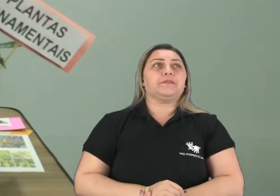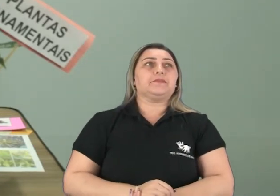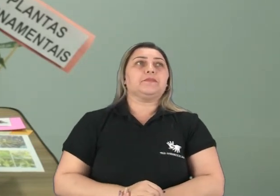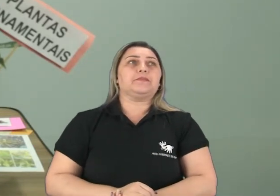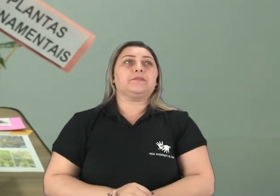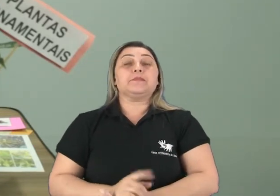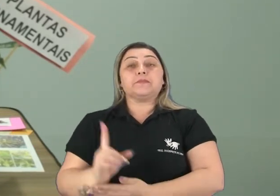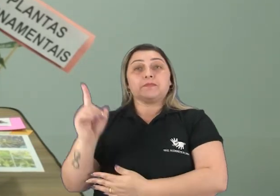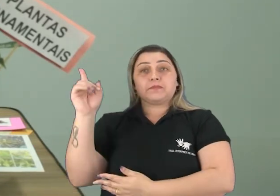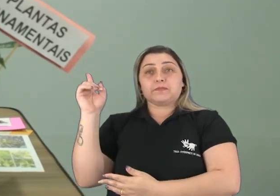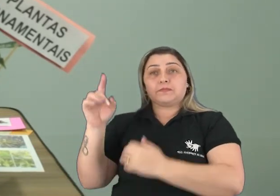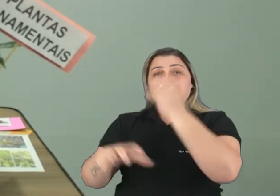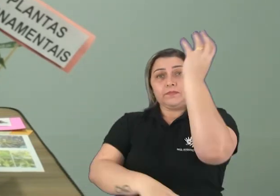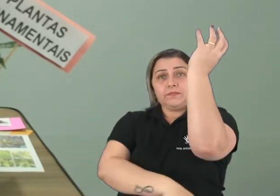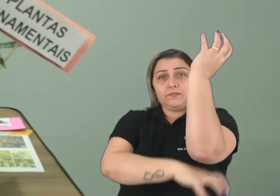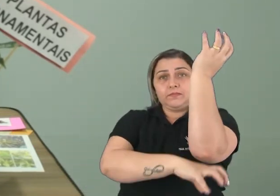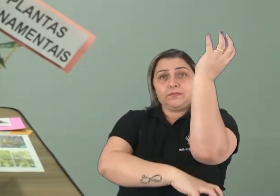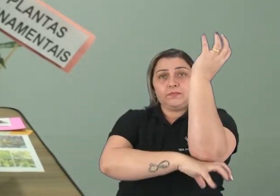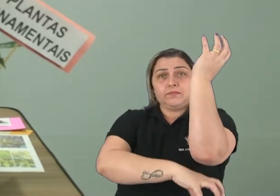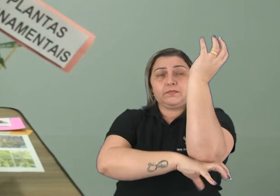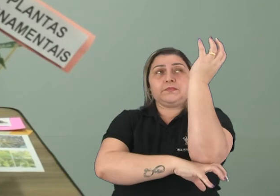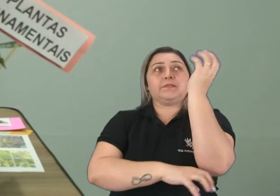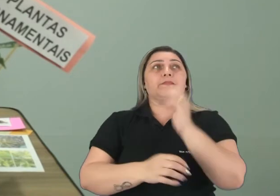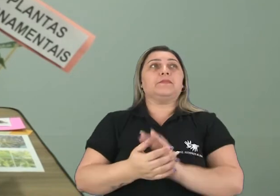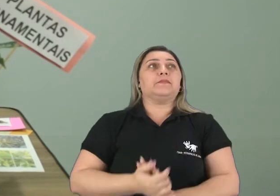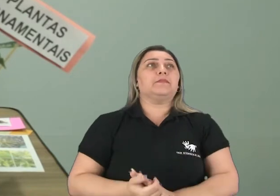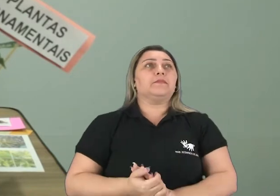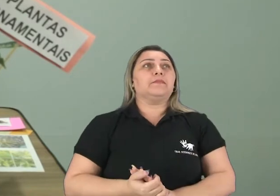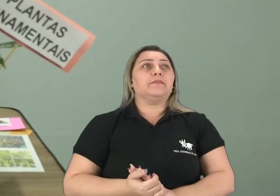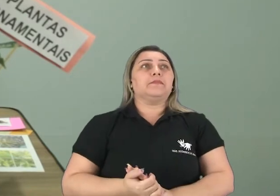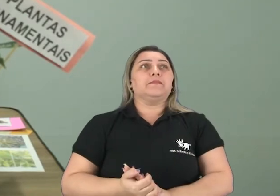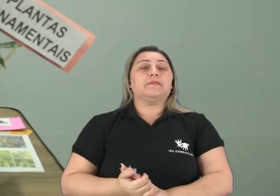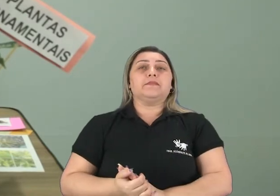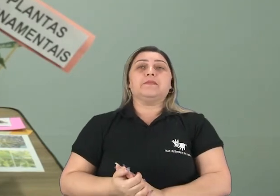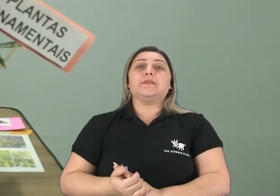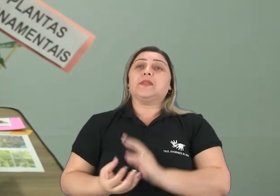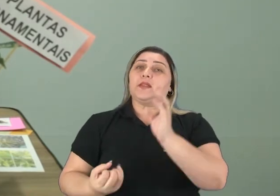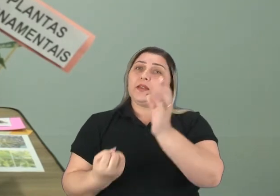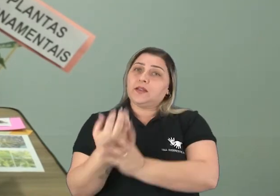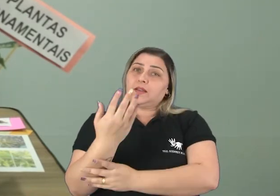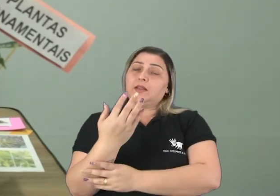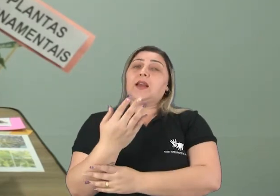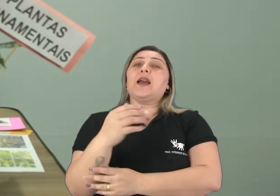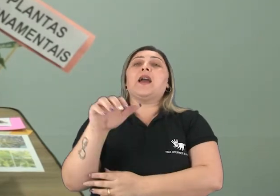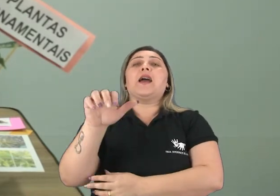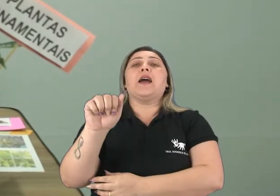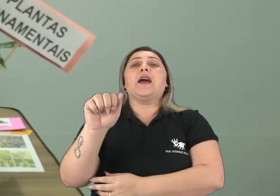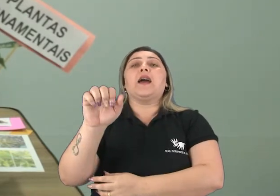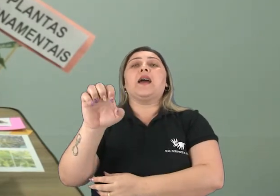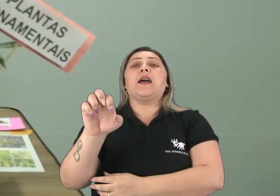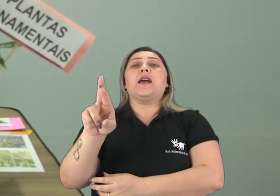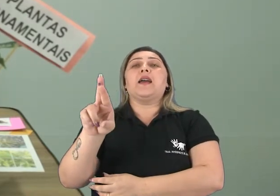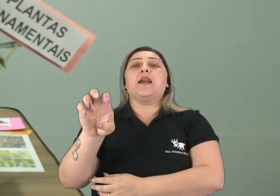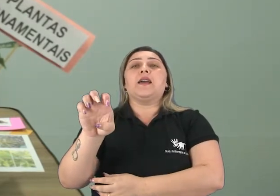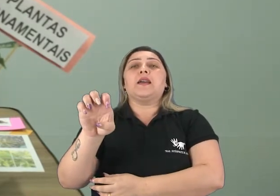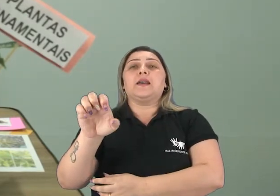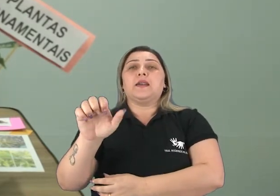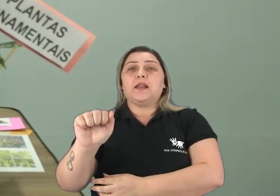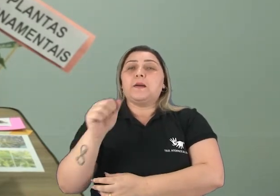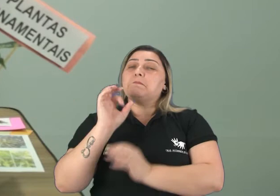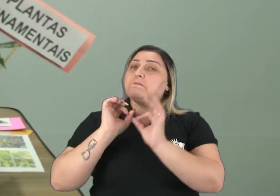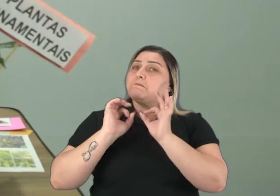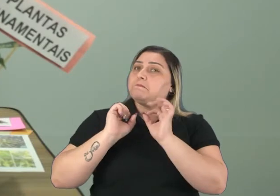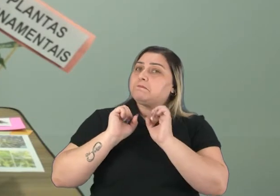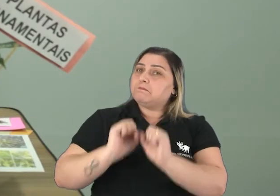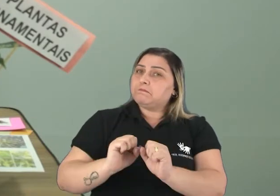aqui externas, certo? São chamadas, dão a ela a origem de plantas aéreas. Ela pode se